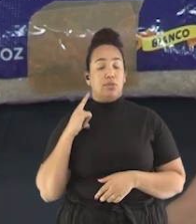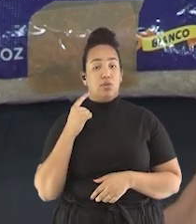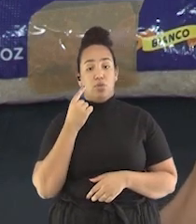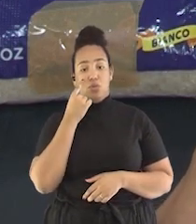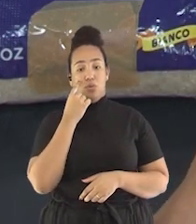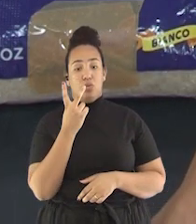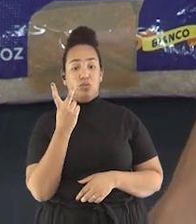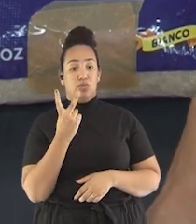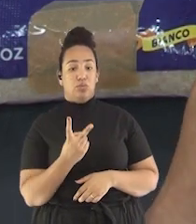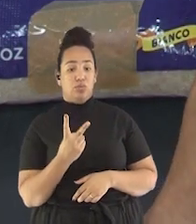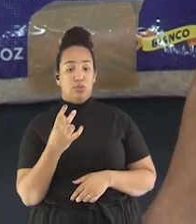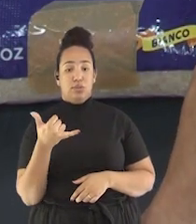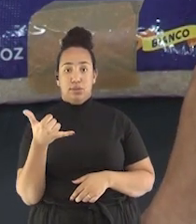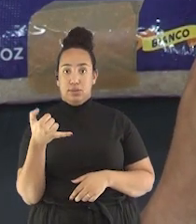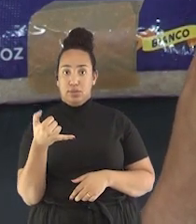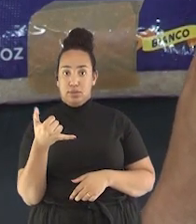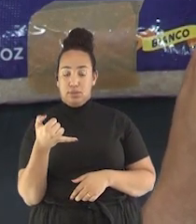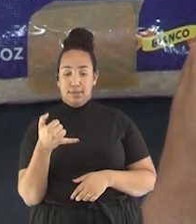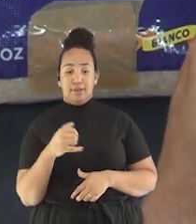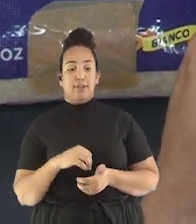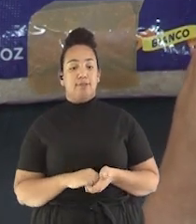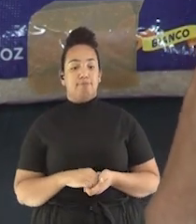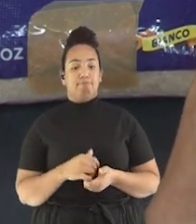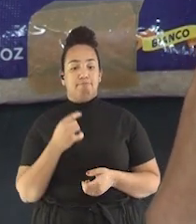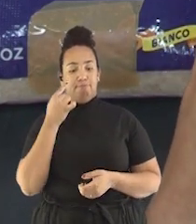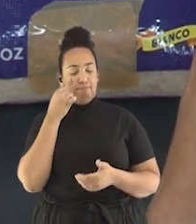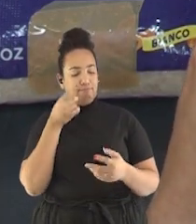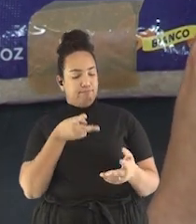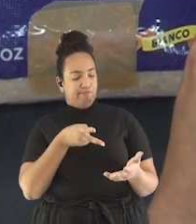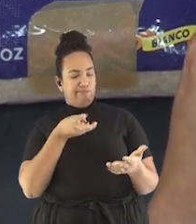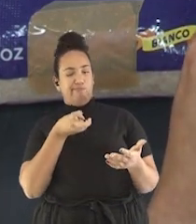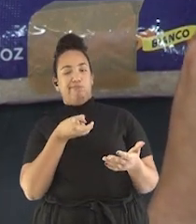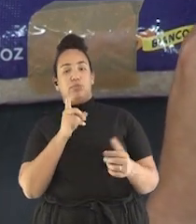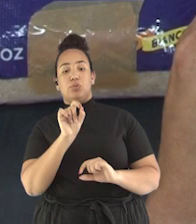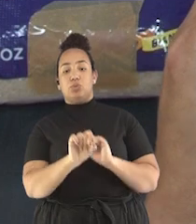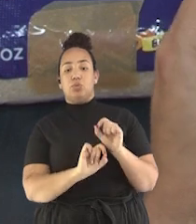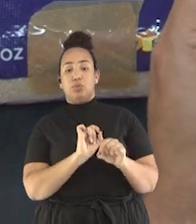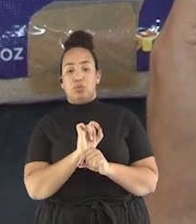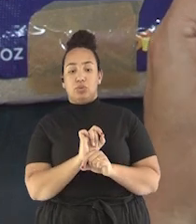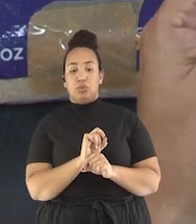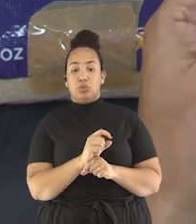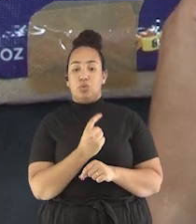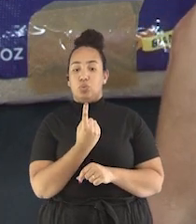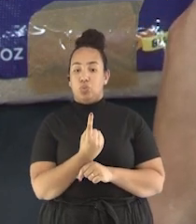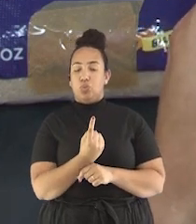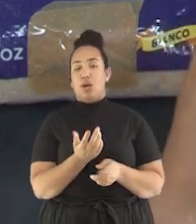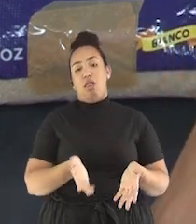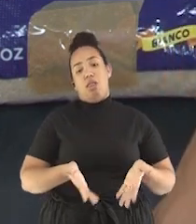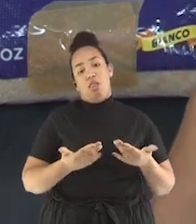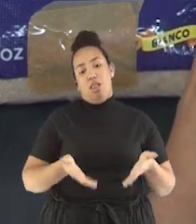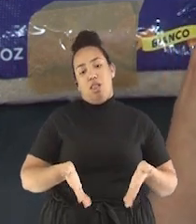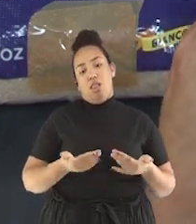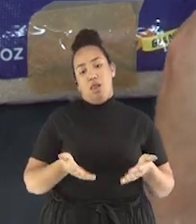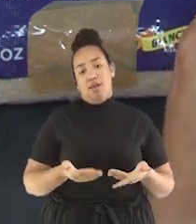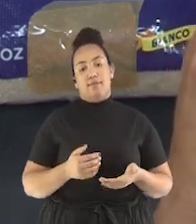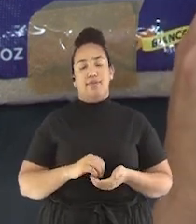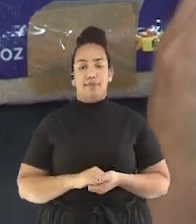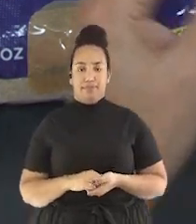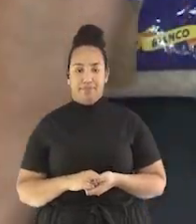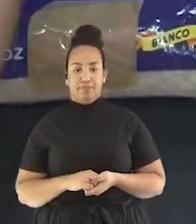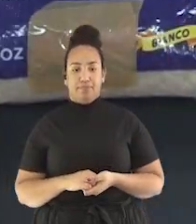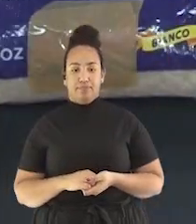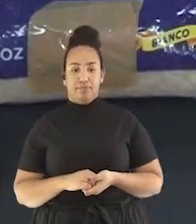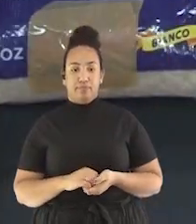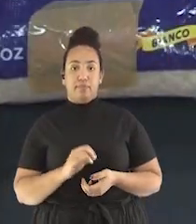dois objetos. Só de olhar para eles percebemos que um é bem mais leve que o outro,